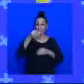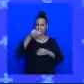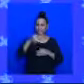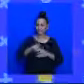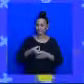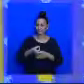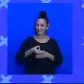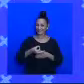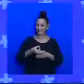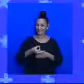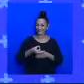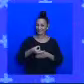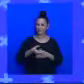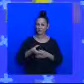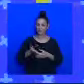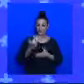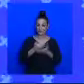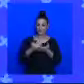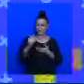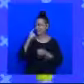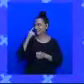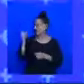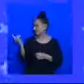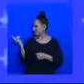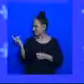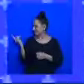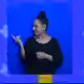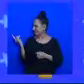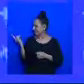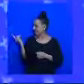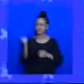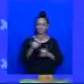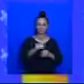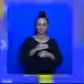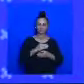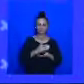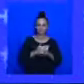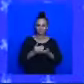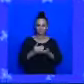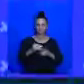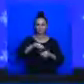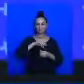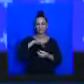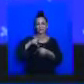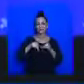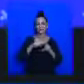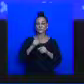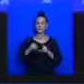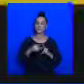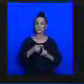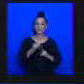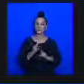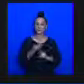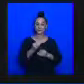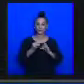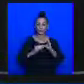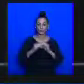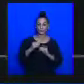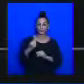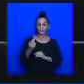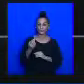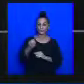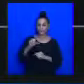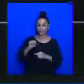estão posicionadas. Valendo! Está começando o sorteio da Mais Milionária. Esse é o